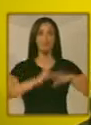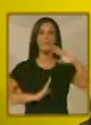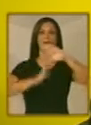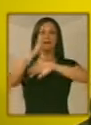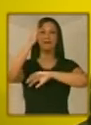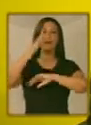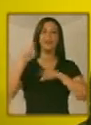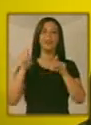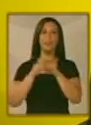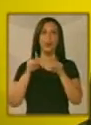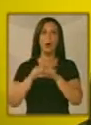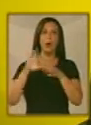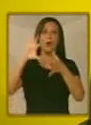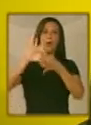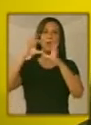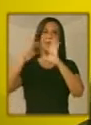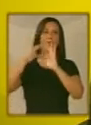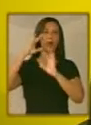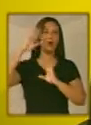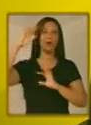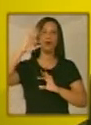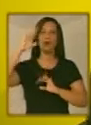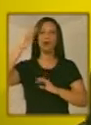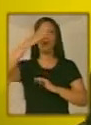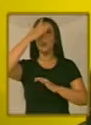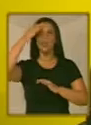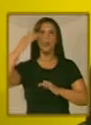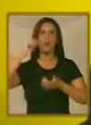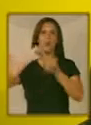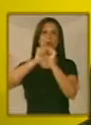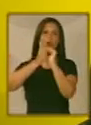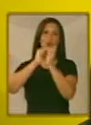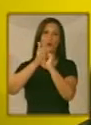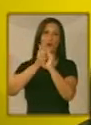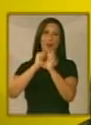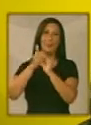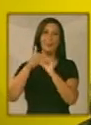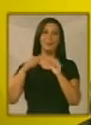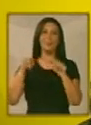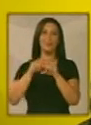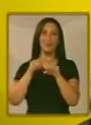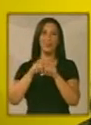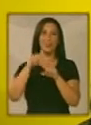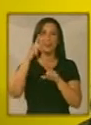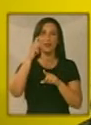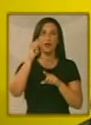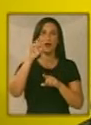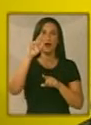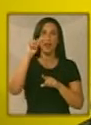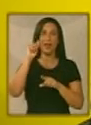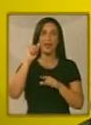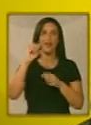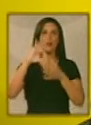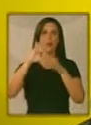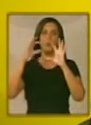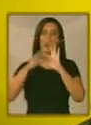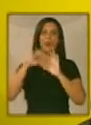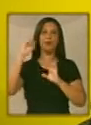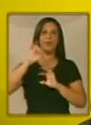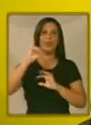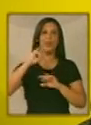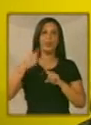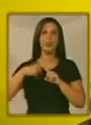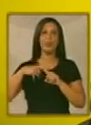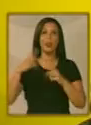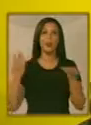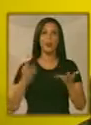Olimpíada é o sonho de qualquer atleta, não Com certeza. De Paralimpíada e de uma Paralimpíada, que é realmente... E eu acho que é o grande do Brasil, né?